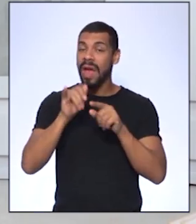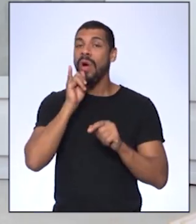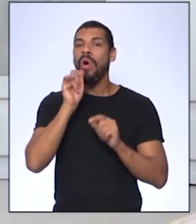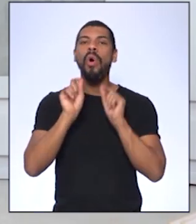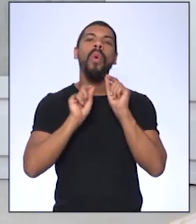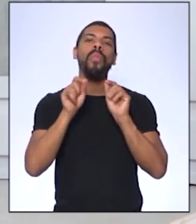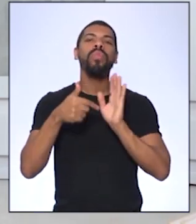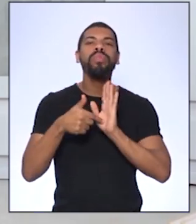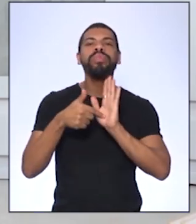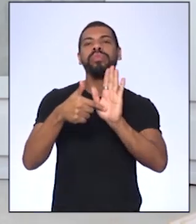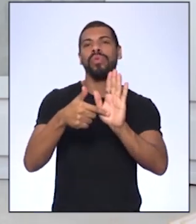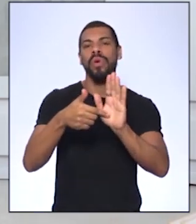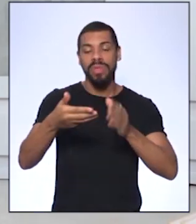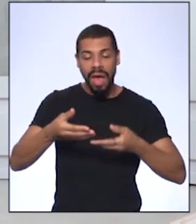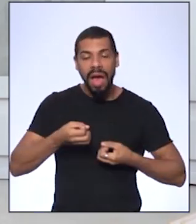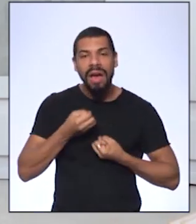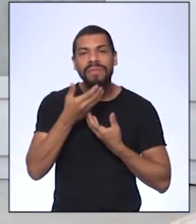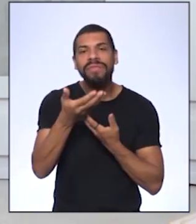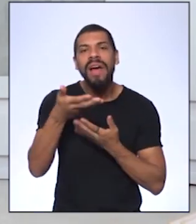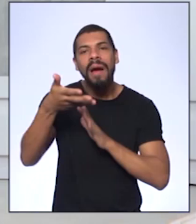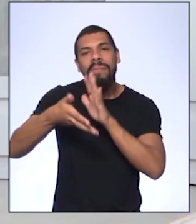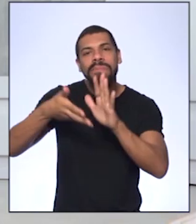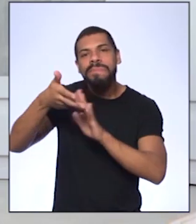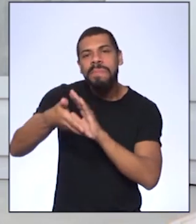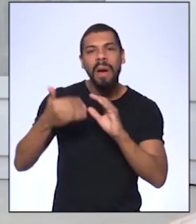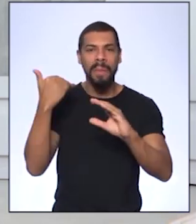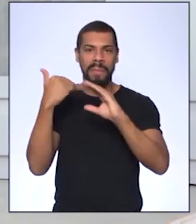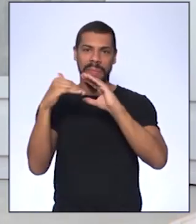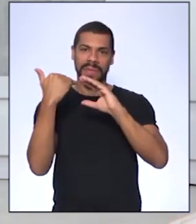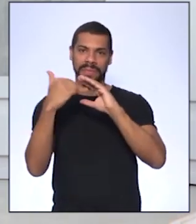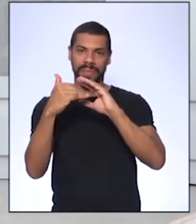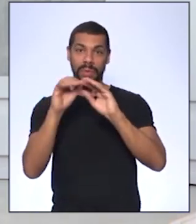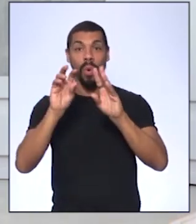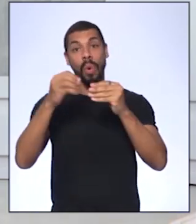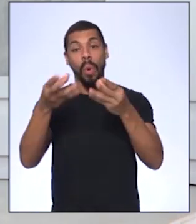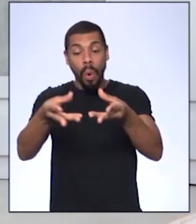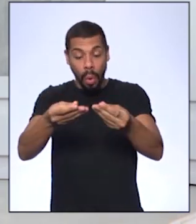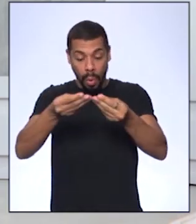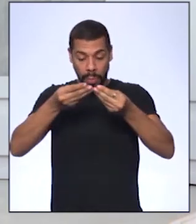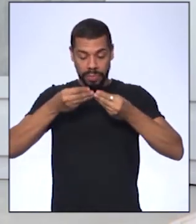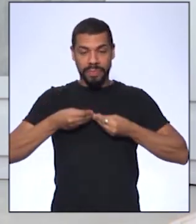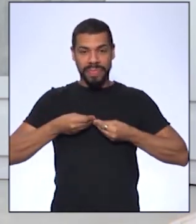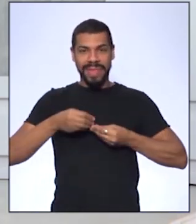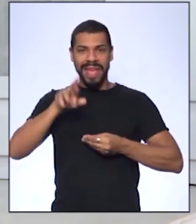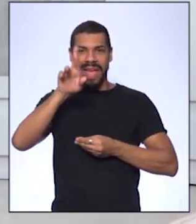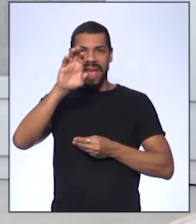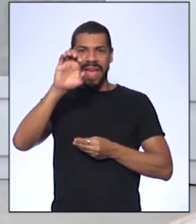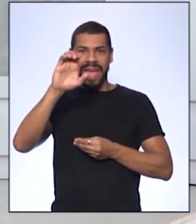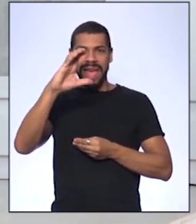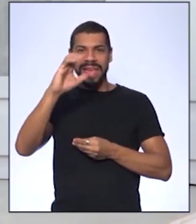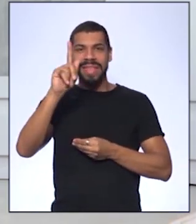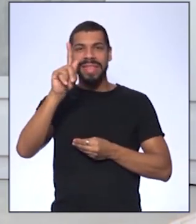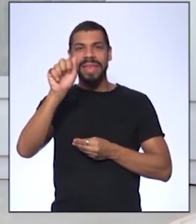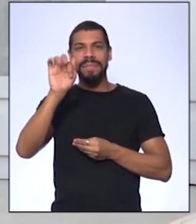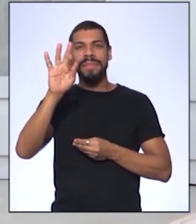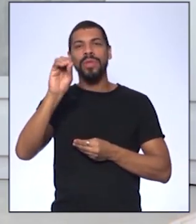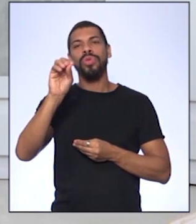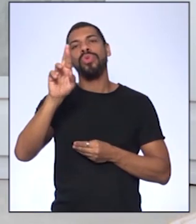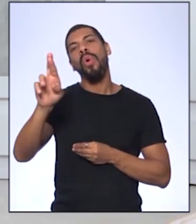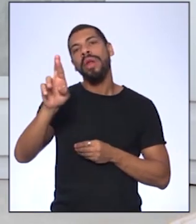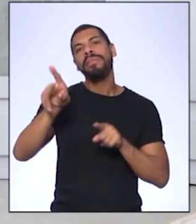somos emissores. Quando nós recebemos a mensagem, desempenhamos um papel de receptor. Percebeu como é que isso funciona?